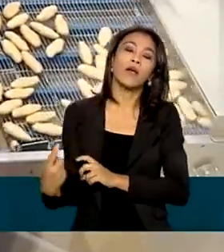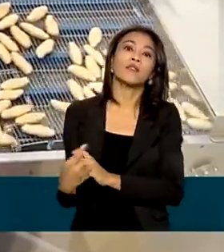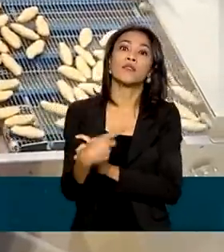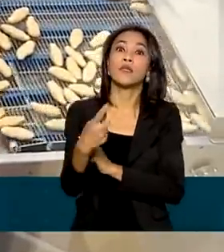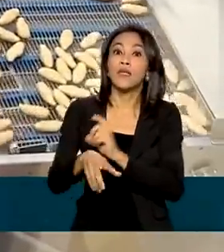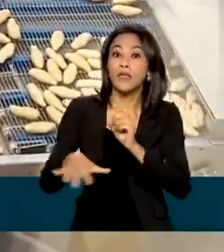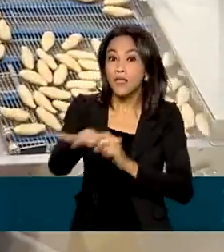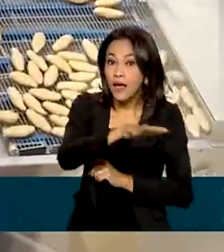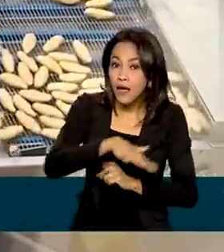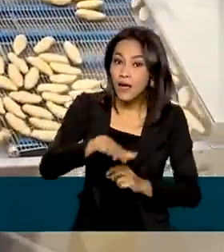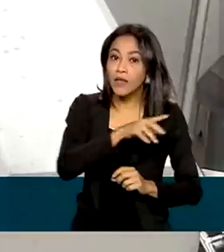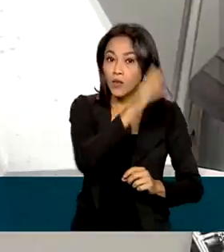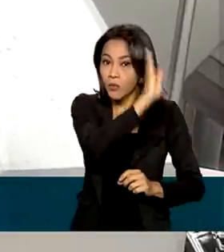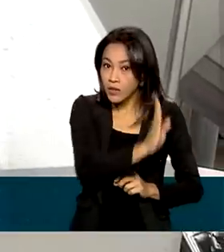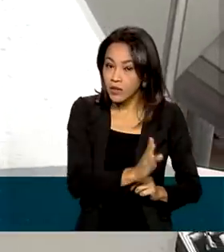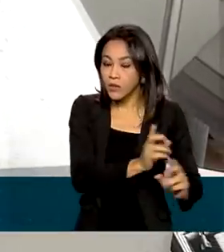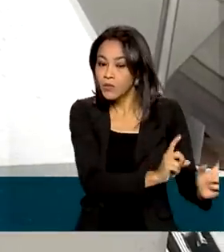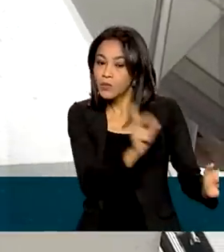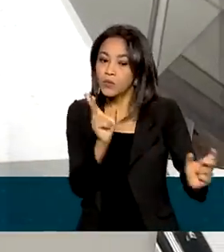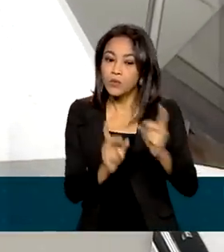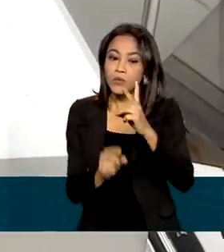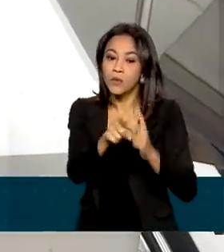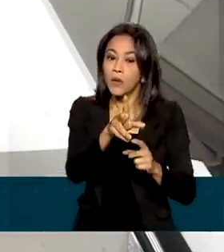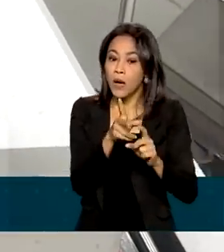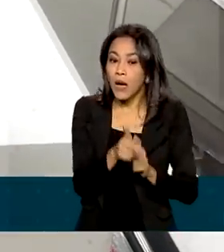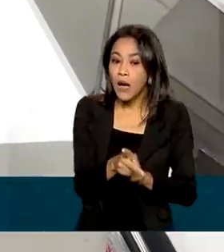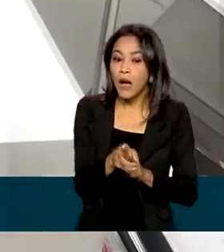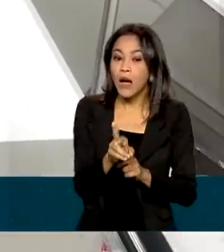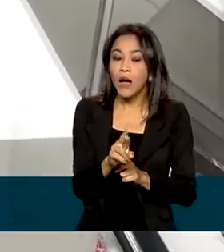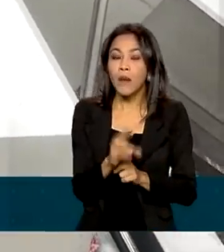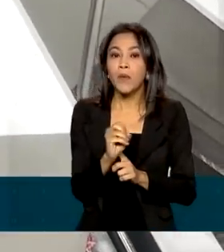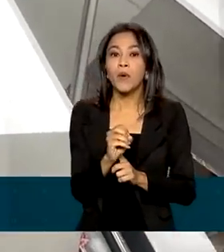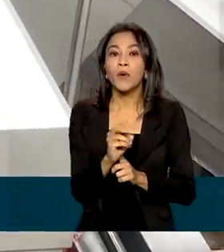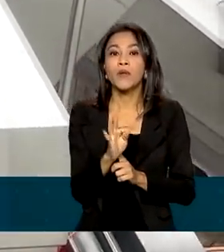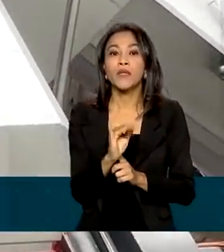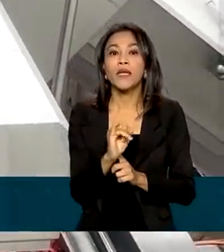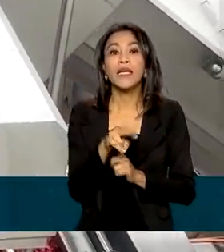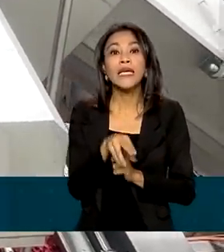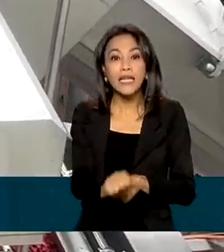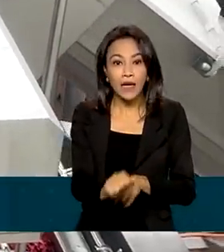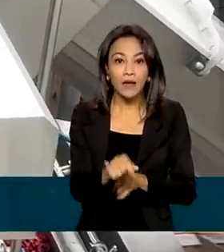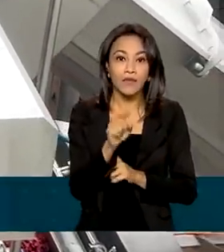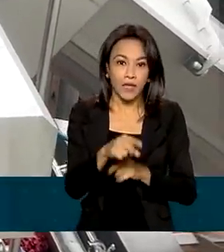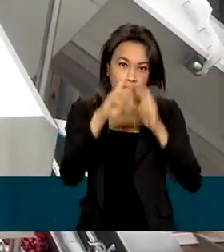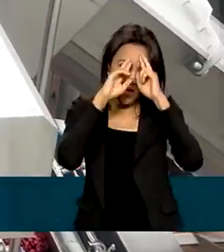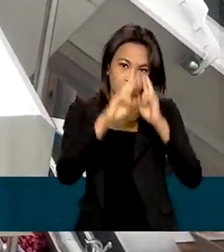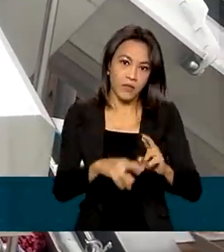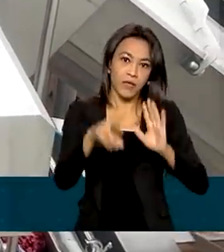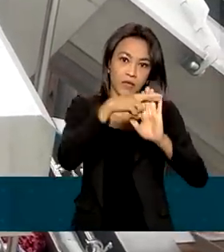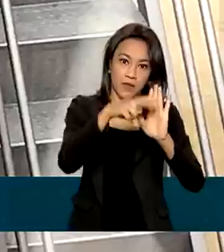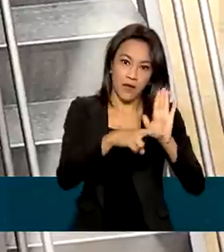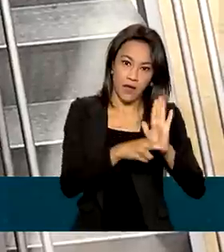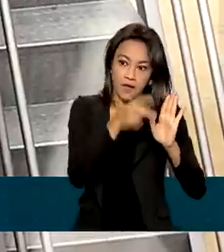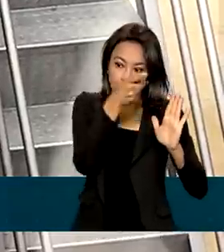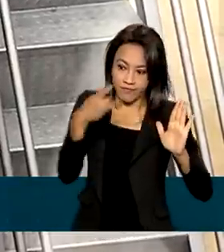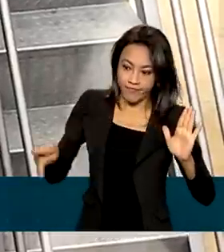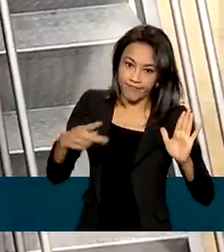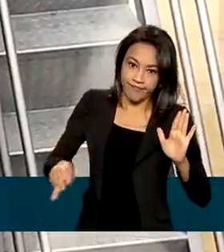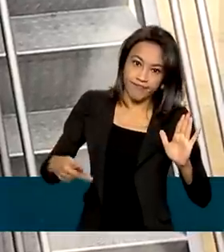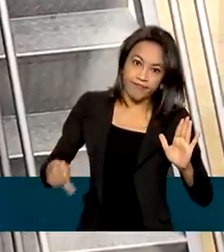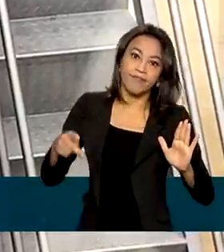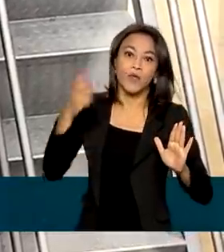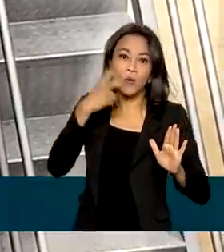pelo agronegócio brasileiro está a proteína com certificado halal, que respeita preceitos do Islã. O